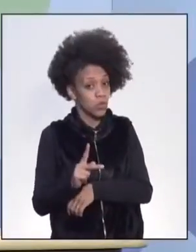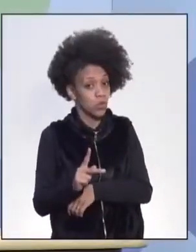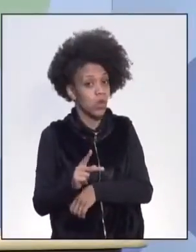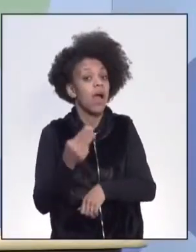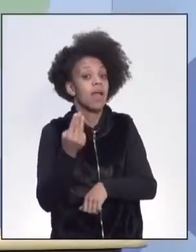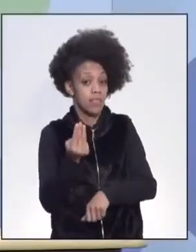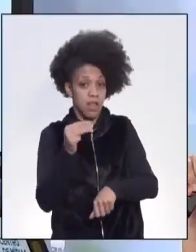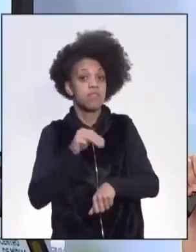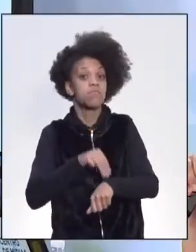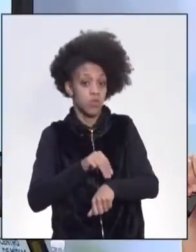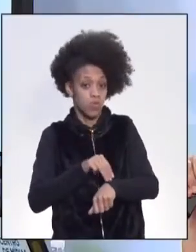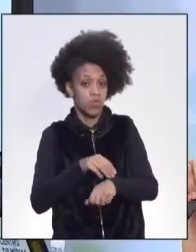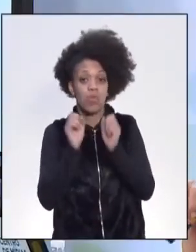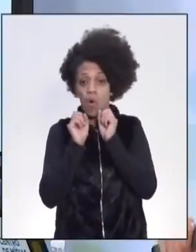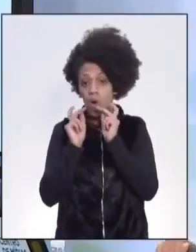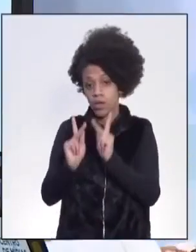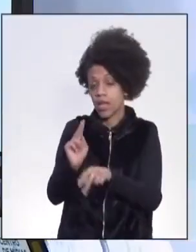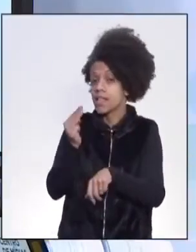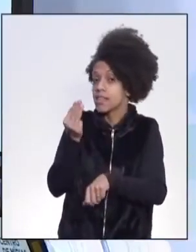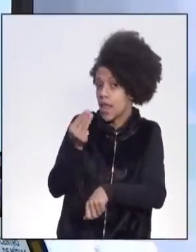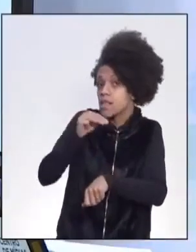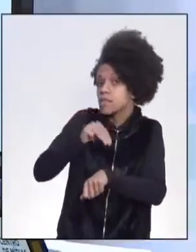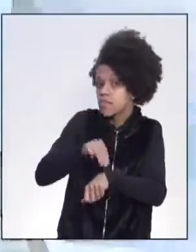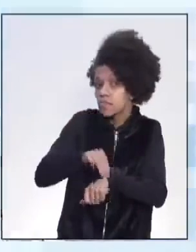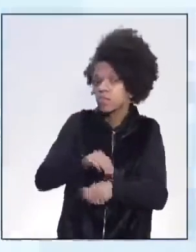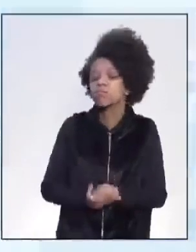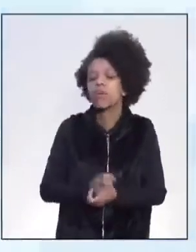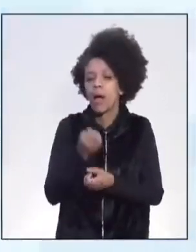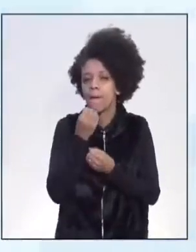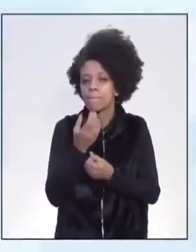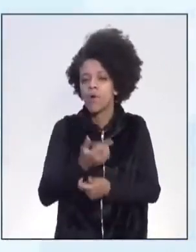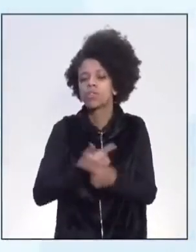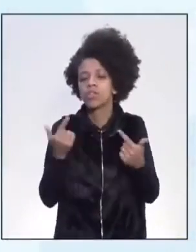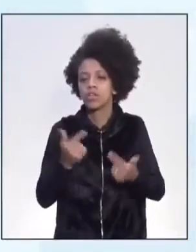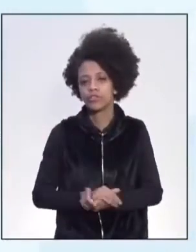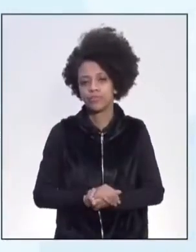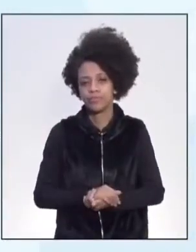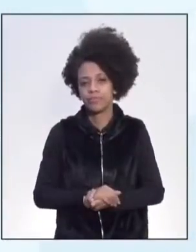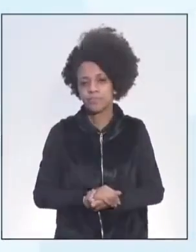3 minutos. Ok, então 3 minutos. Boa sorte.